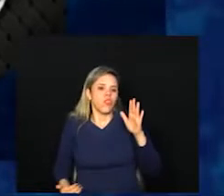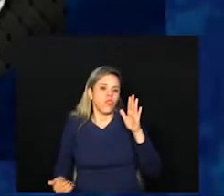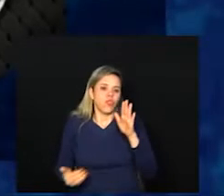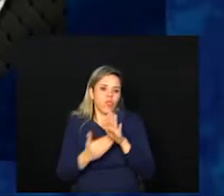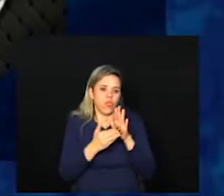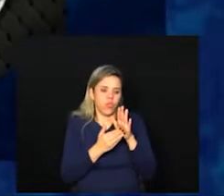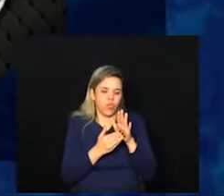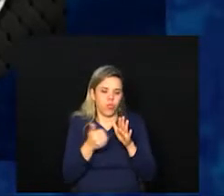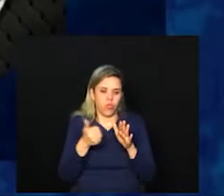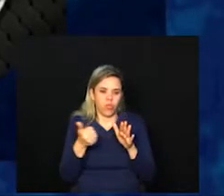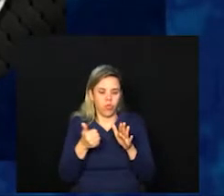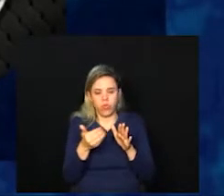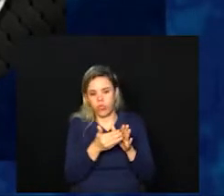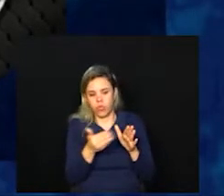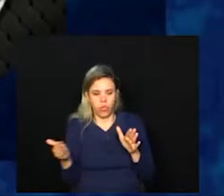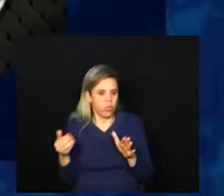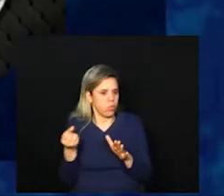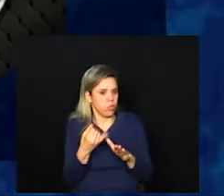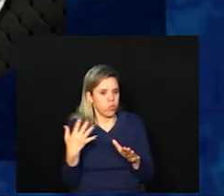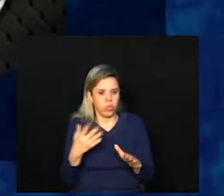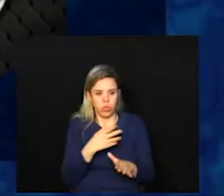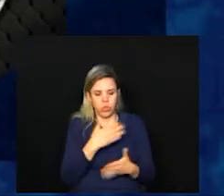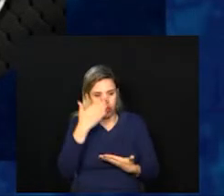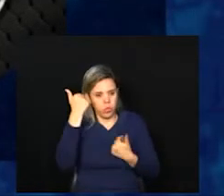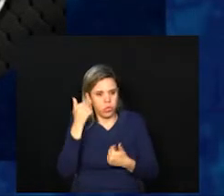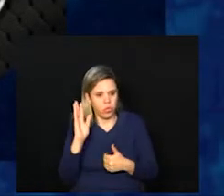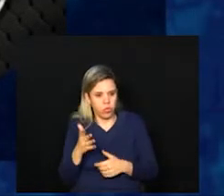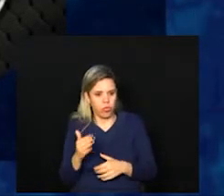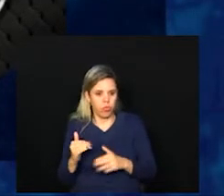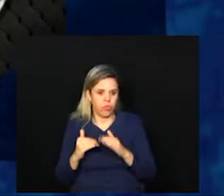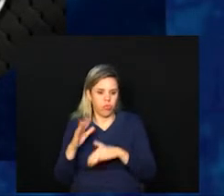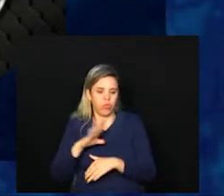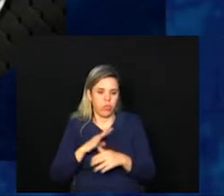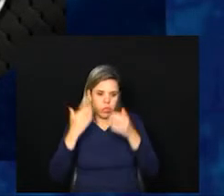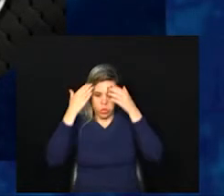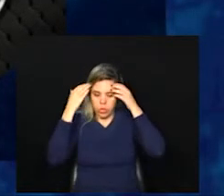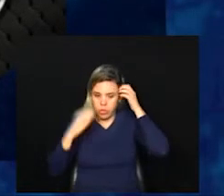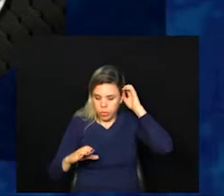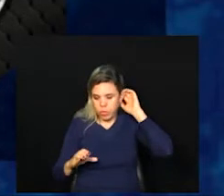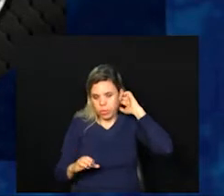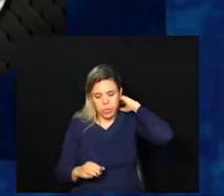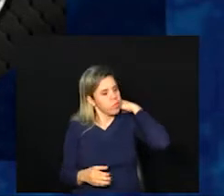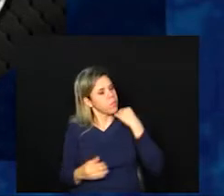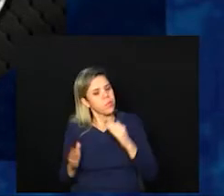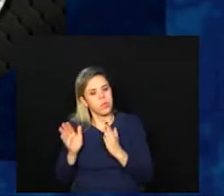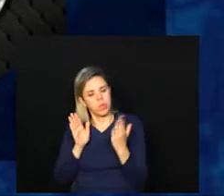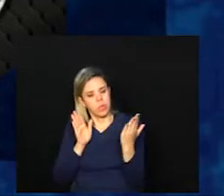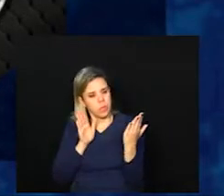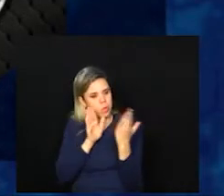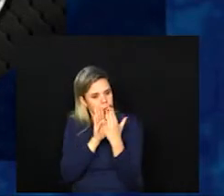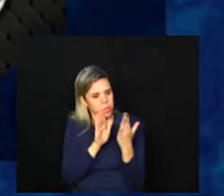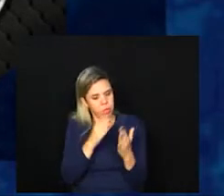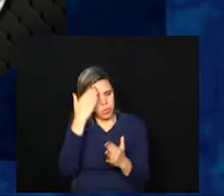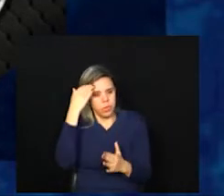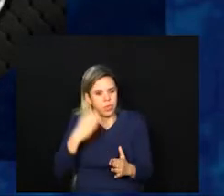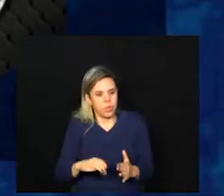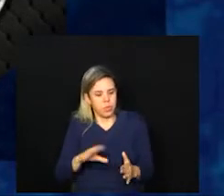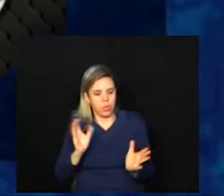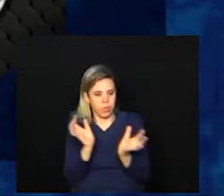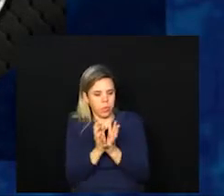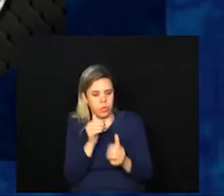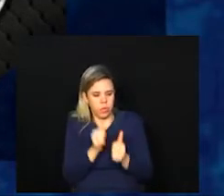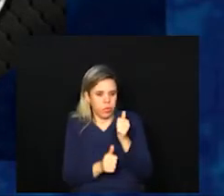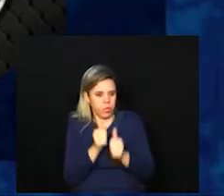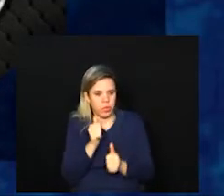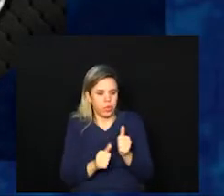rodada deste primeiro turno, a Ponte Preta já está na cidade de Curitiba para o confronto contra o Coritiba no